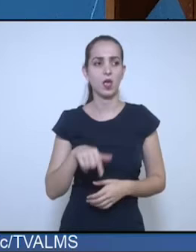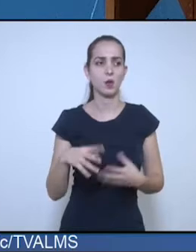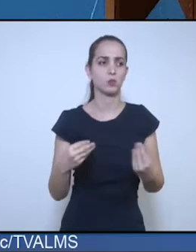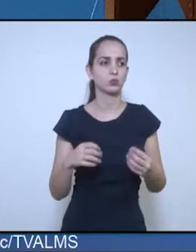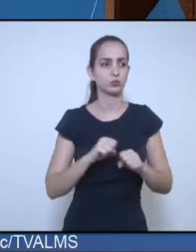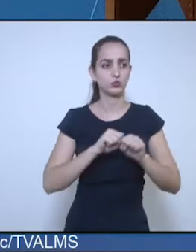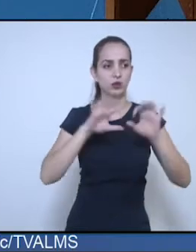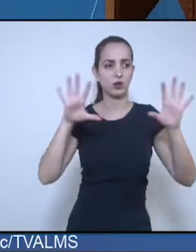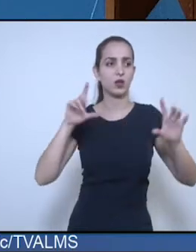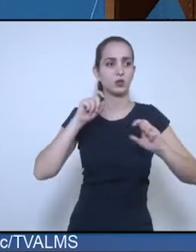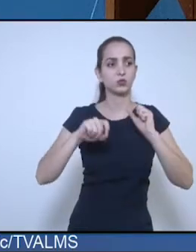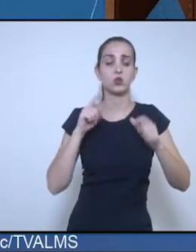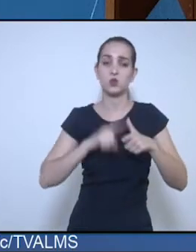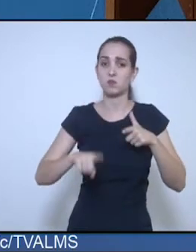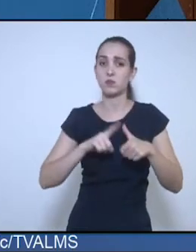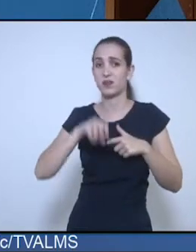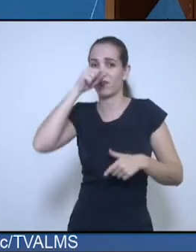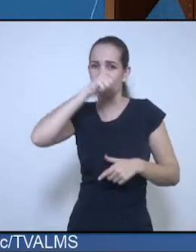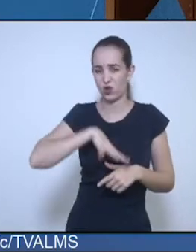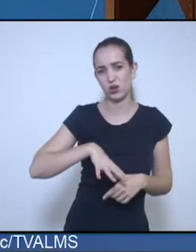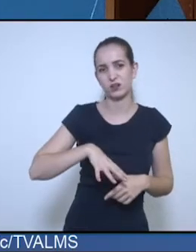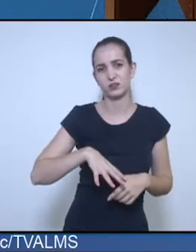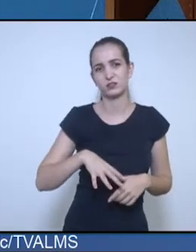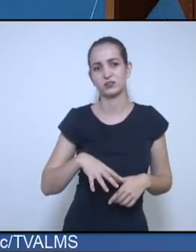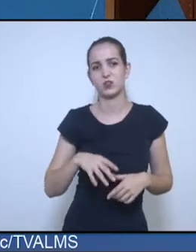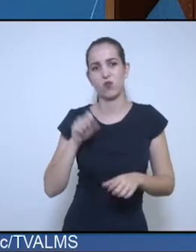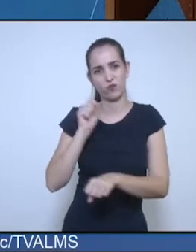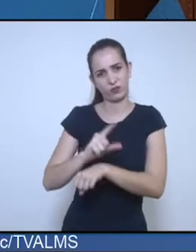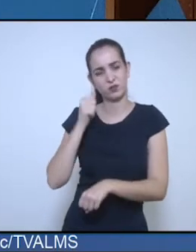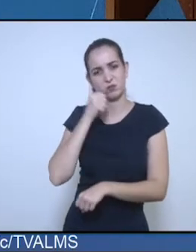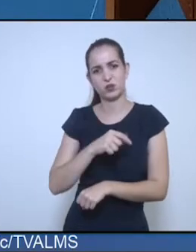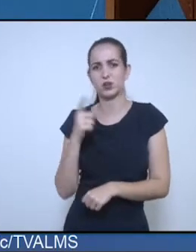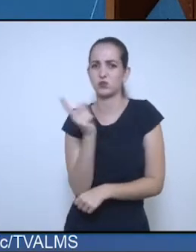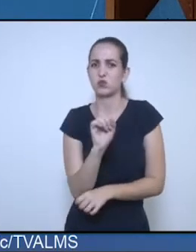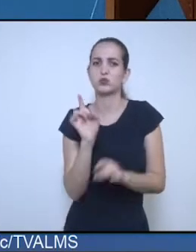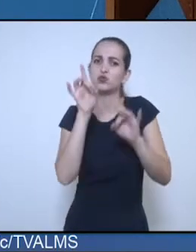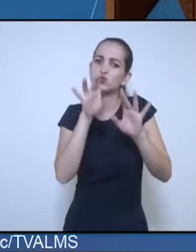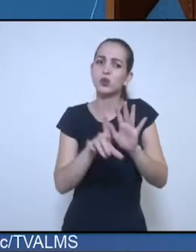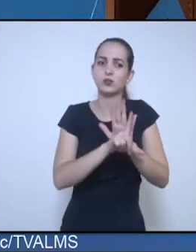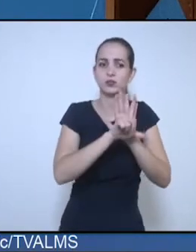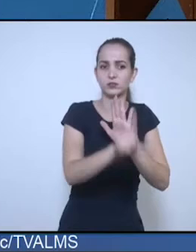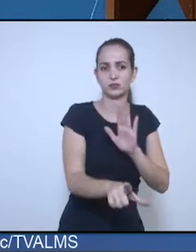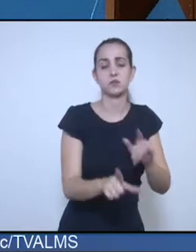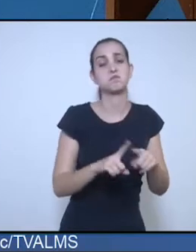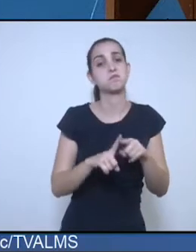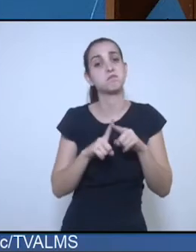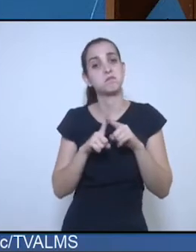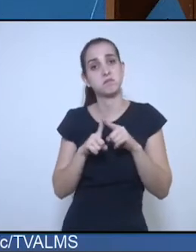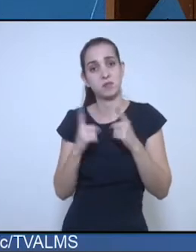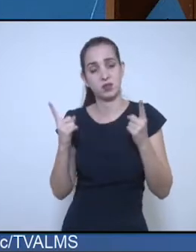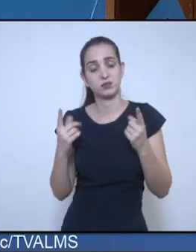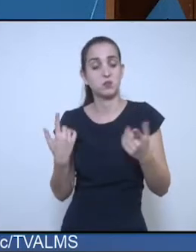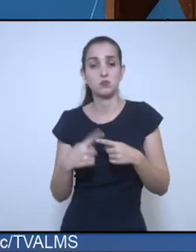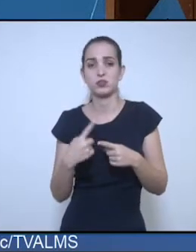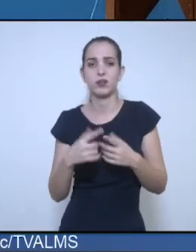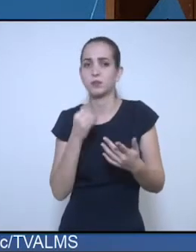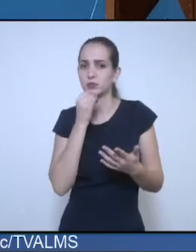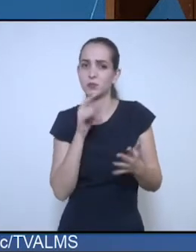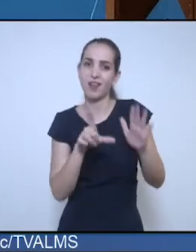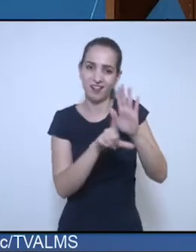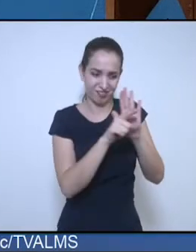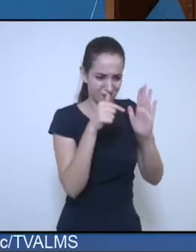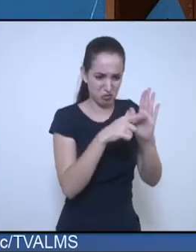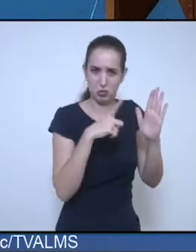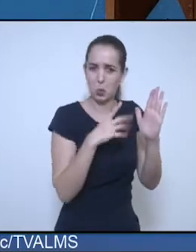o problema da violência contra a mulher não está relacionado à legislação. Esta